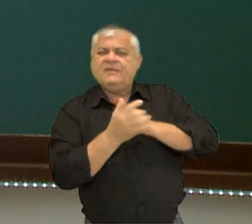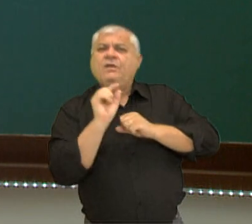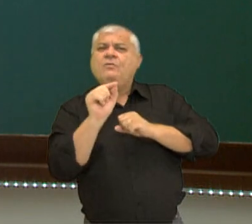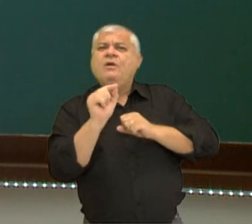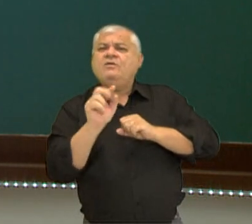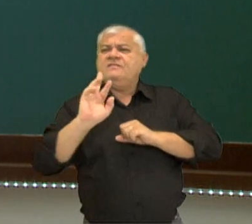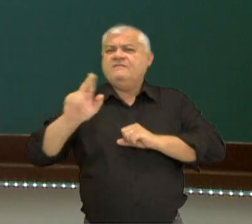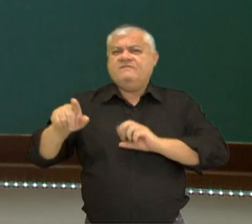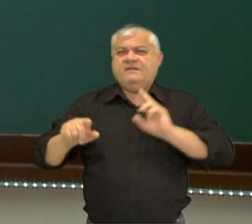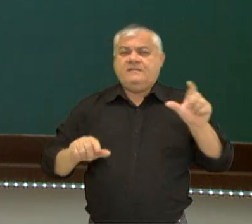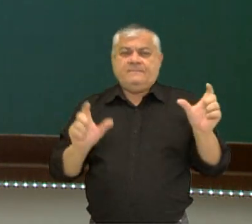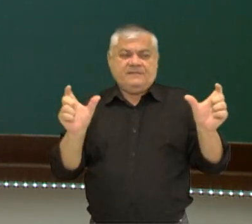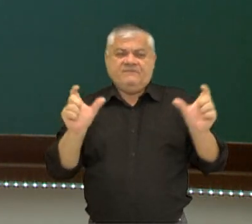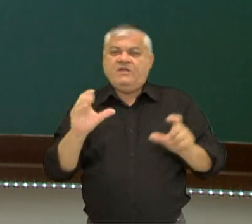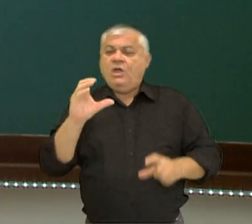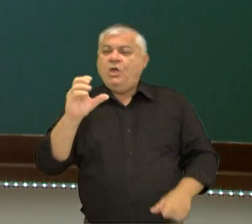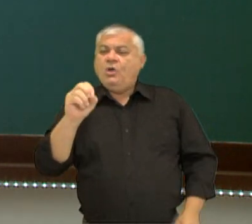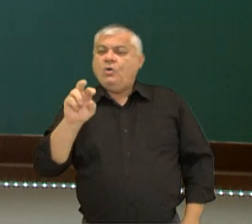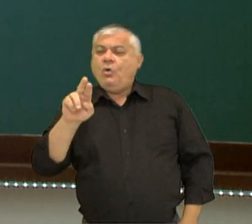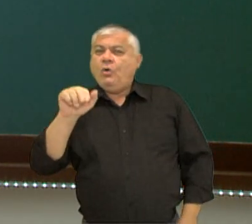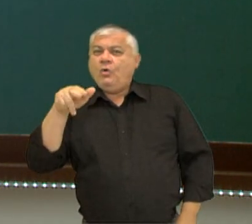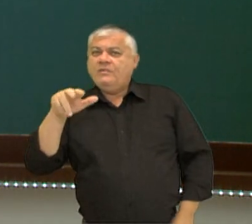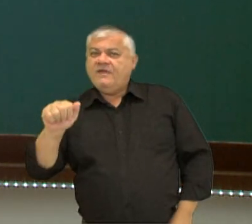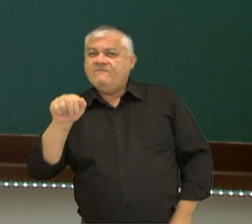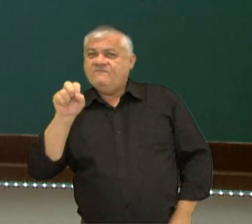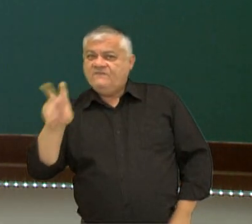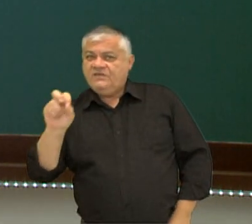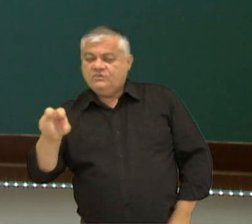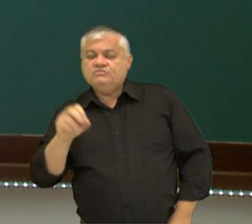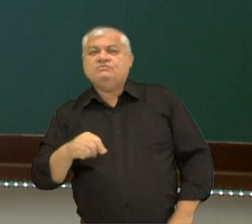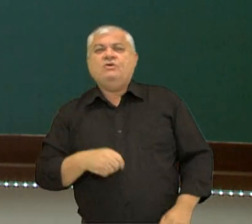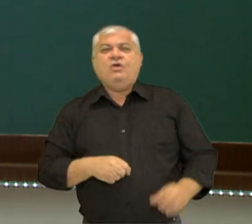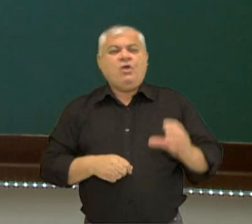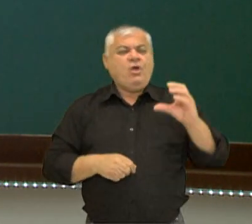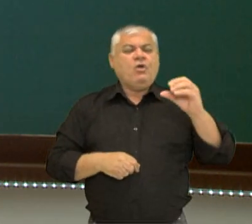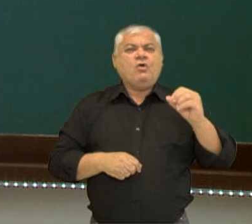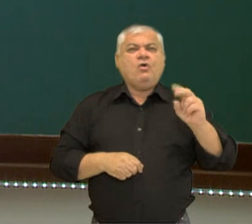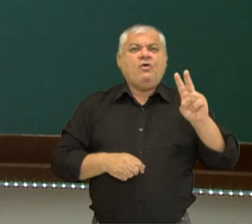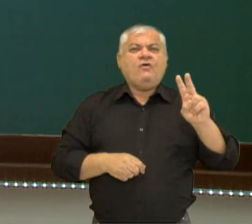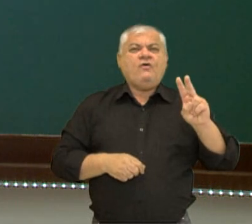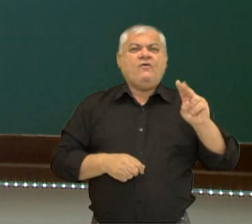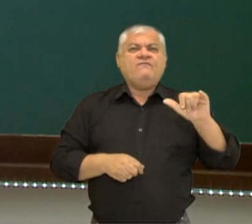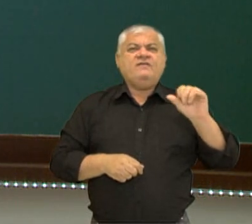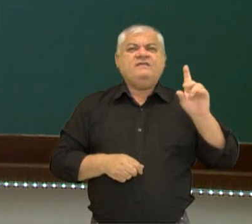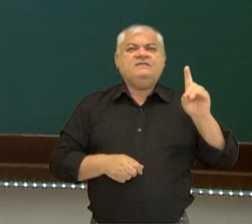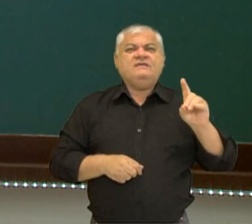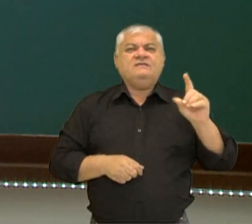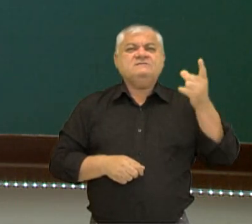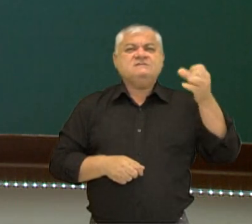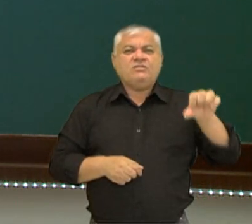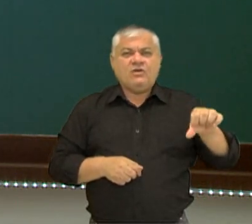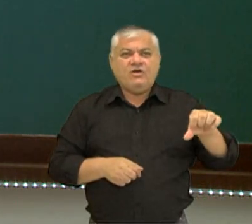esses termos coronavírus, Covid-19 e esse outro termo que a gente ouve falar muito